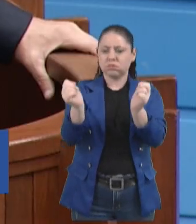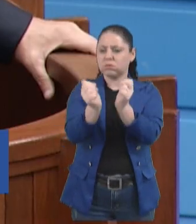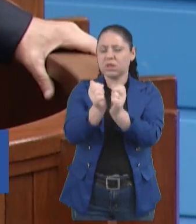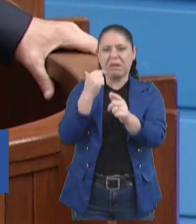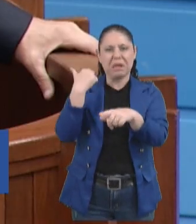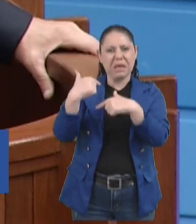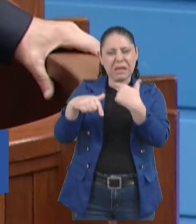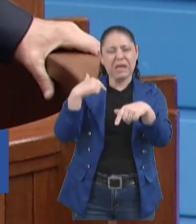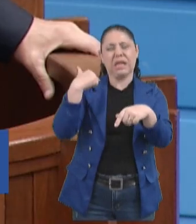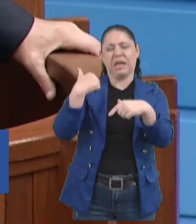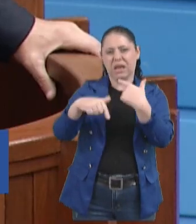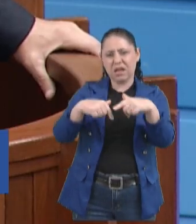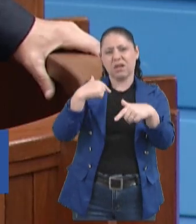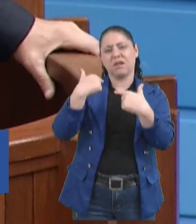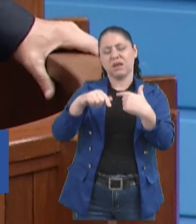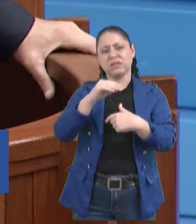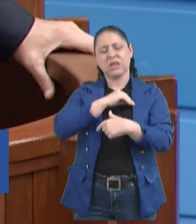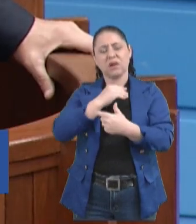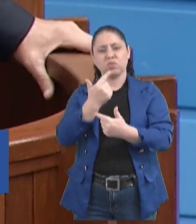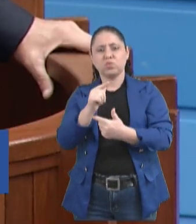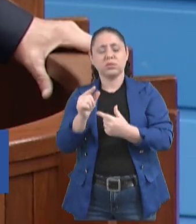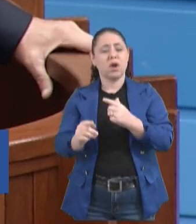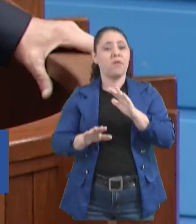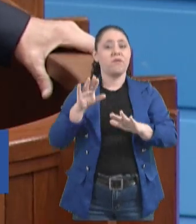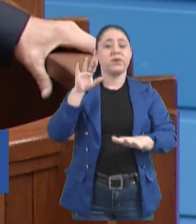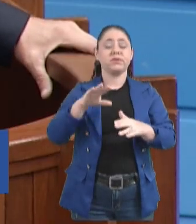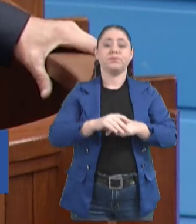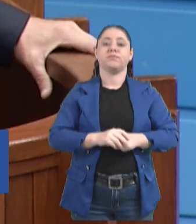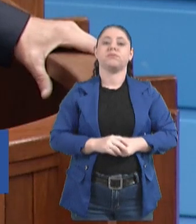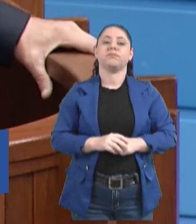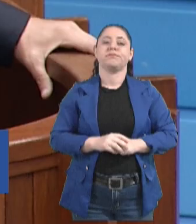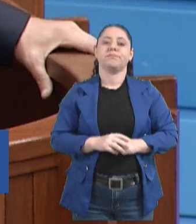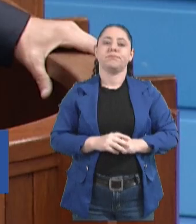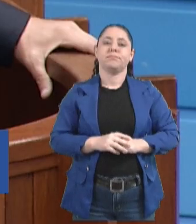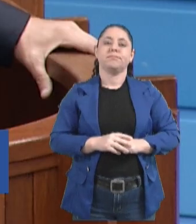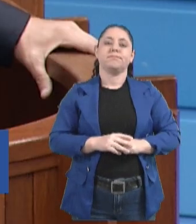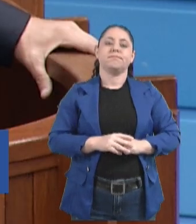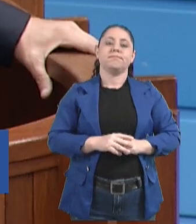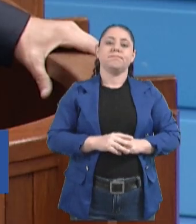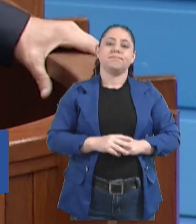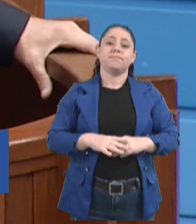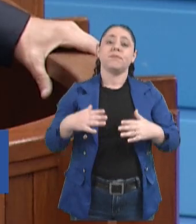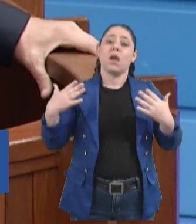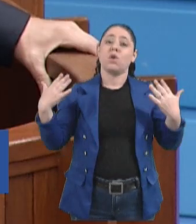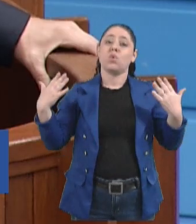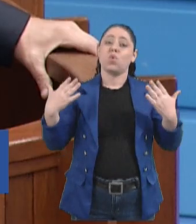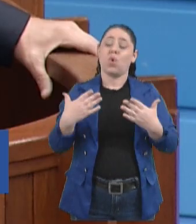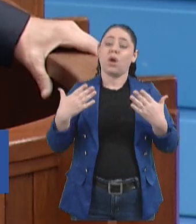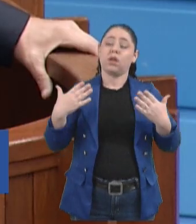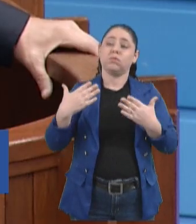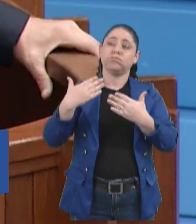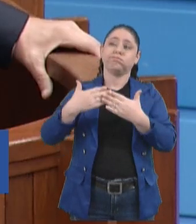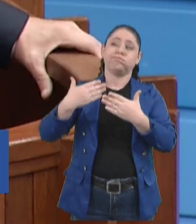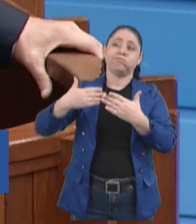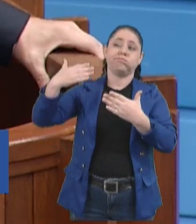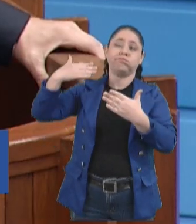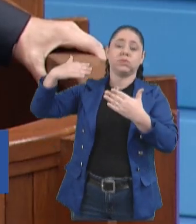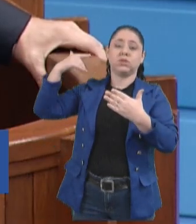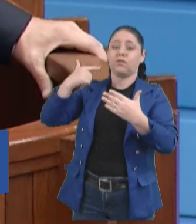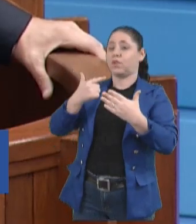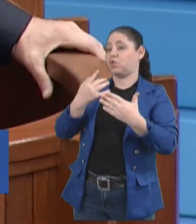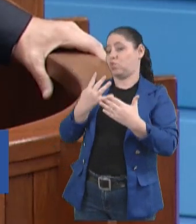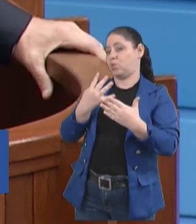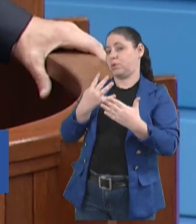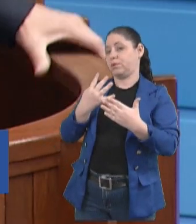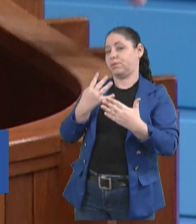situação análoga à escravidão. E agora, no último dia